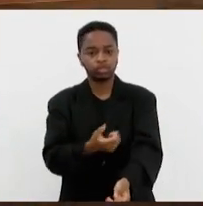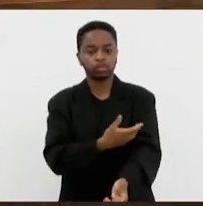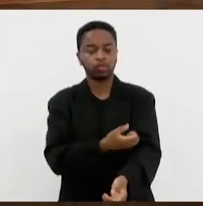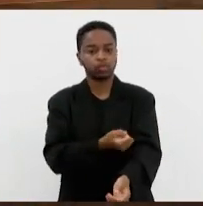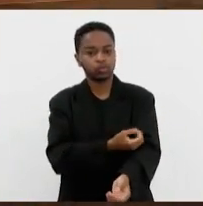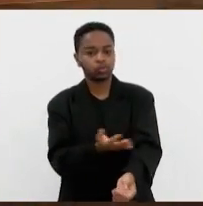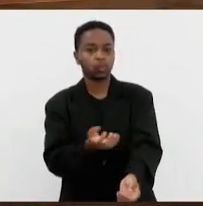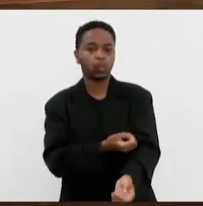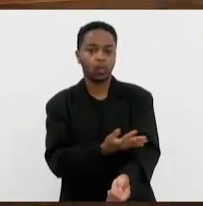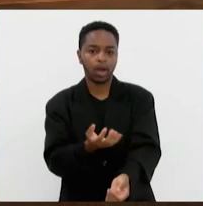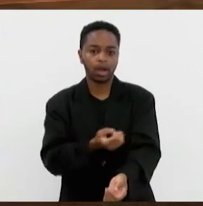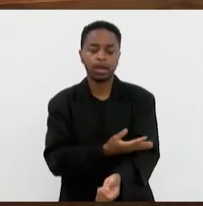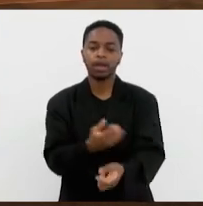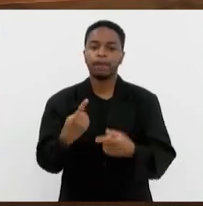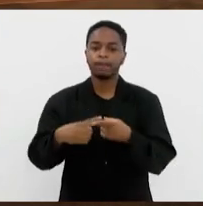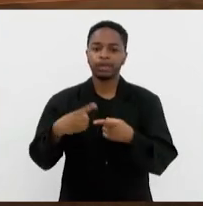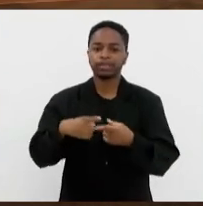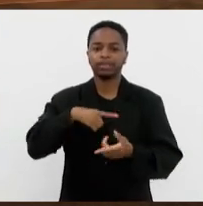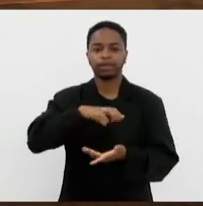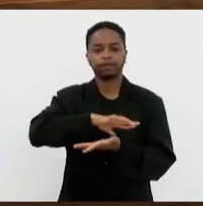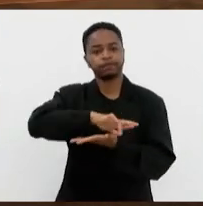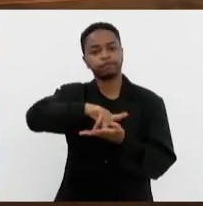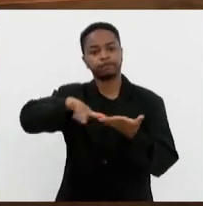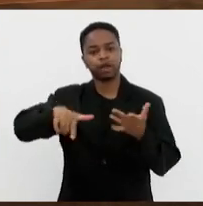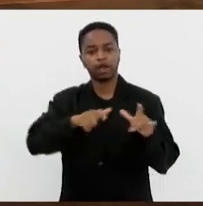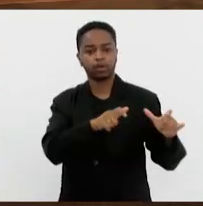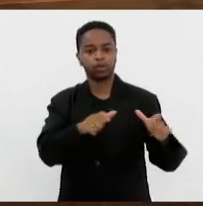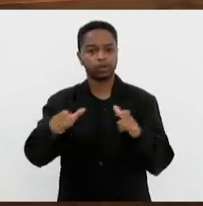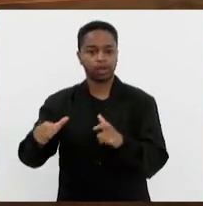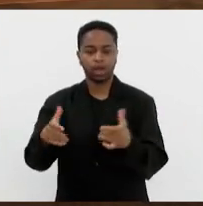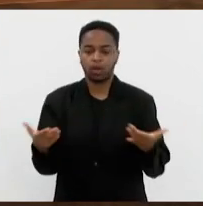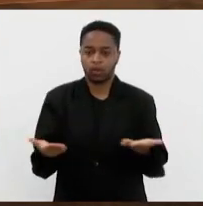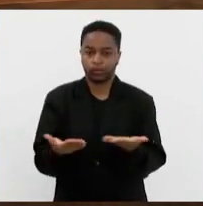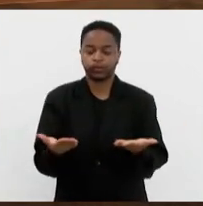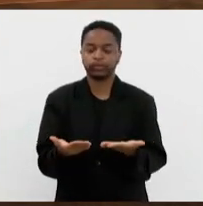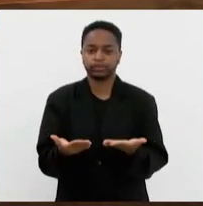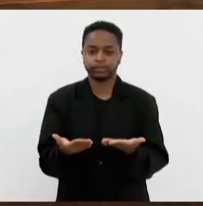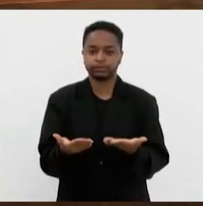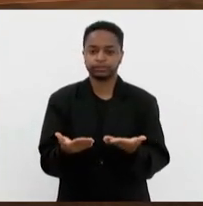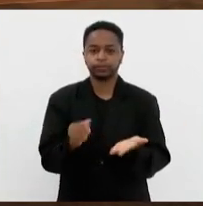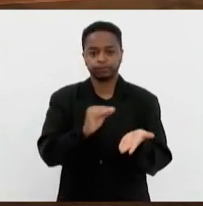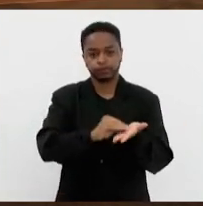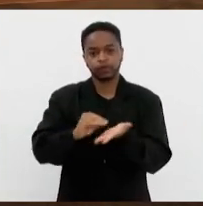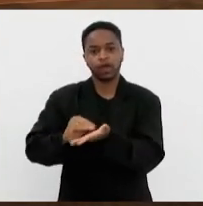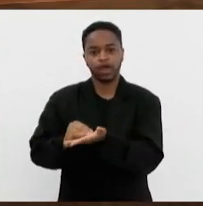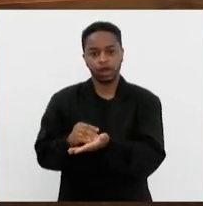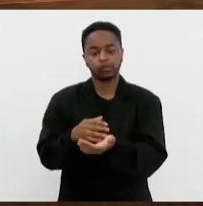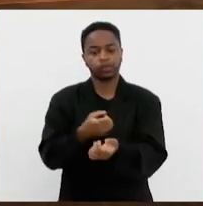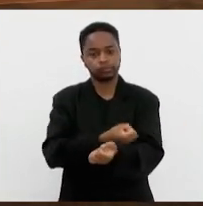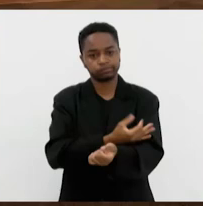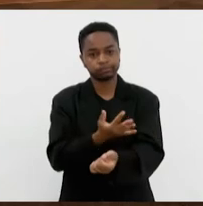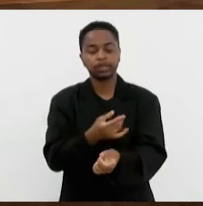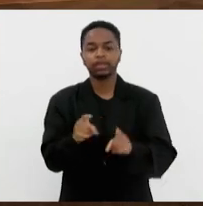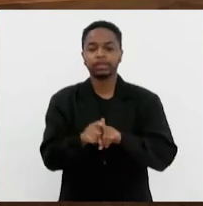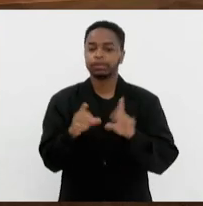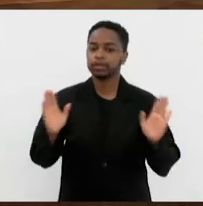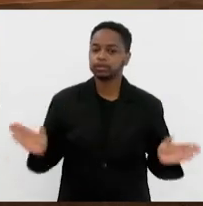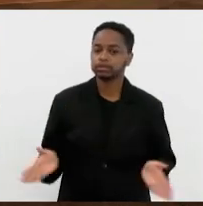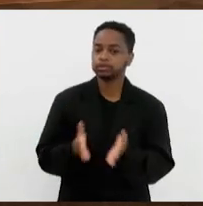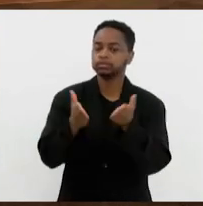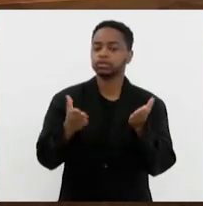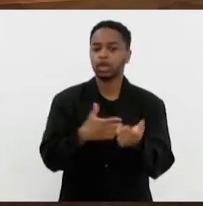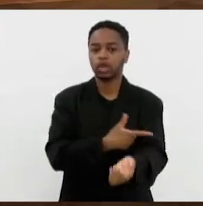tendo em vista vários bancos de sangue que hoje se encontram em falta, além de incentivar também a doação,